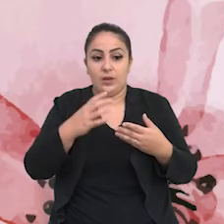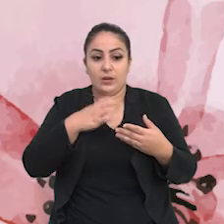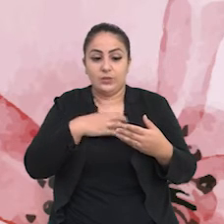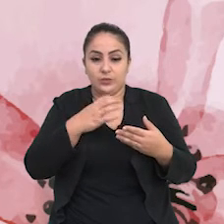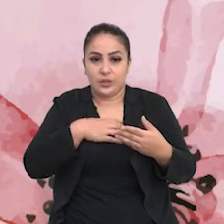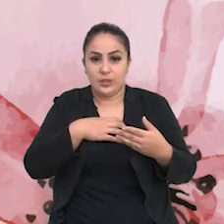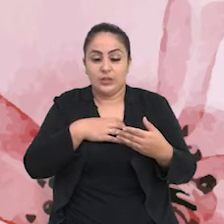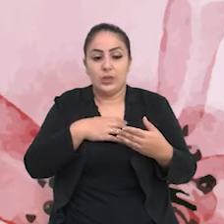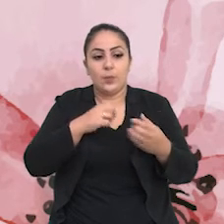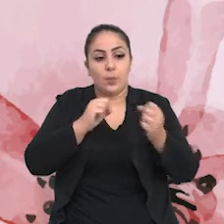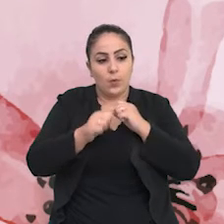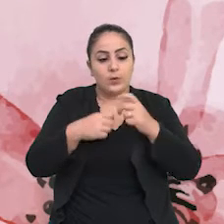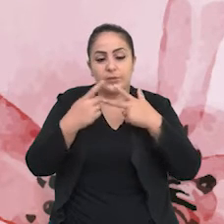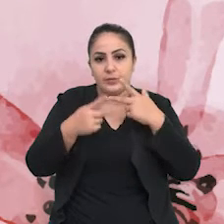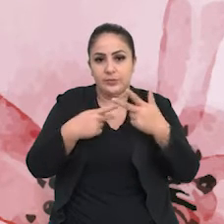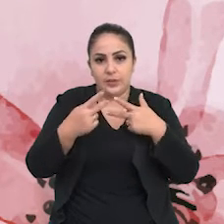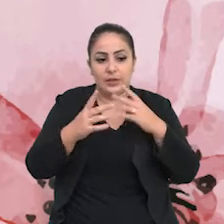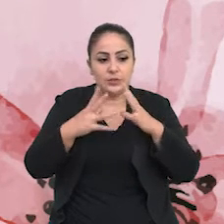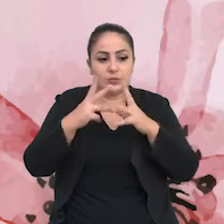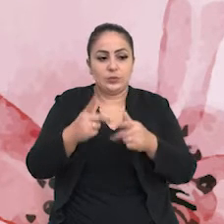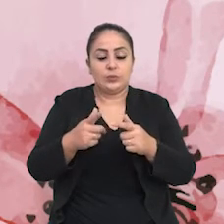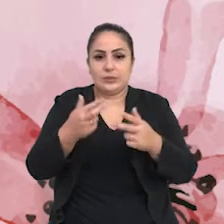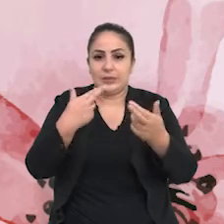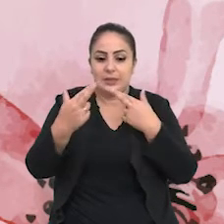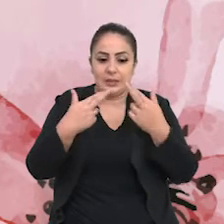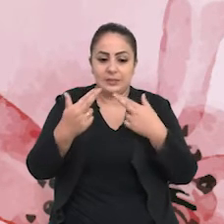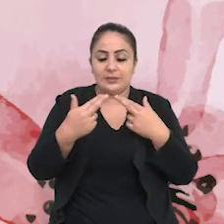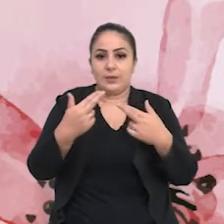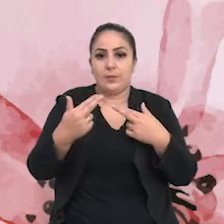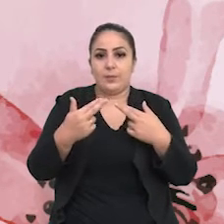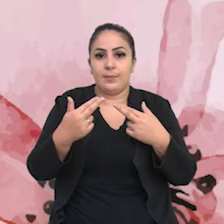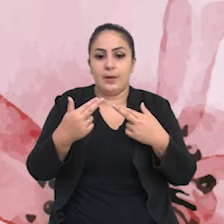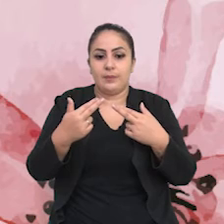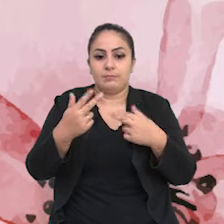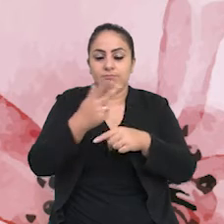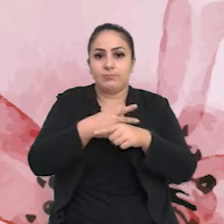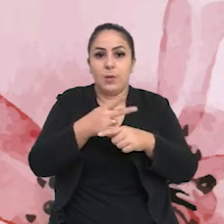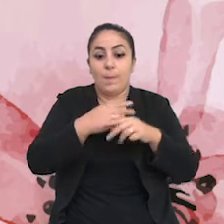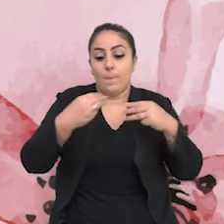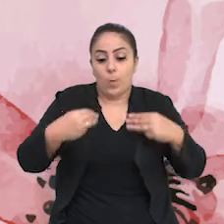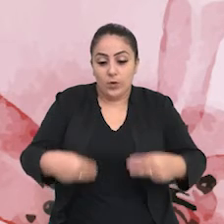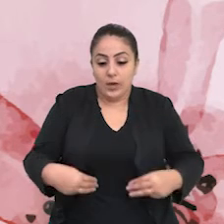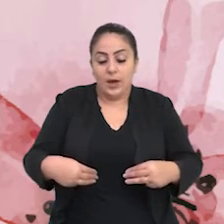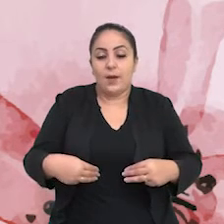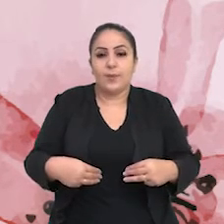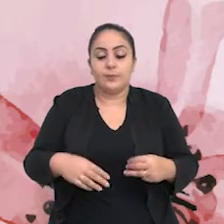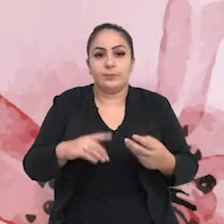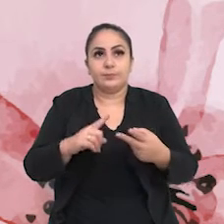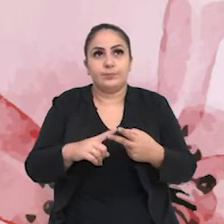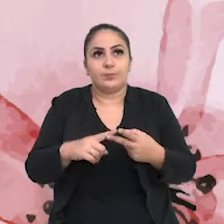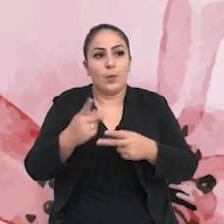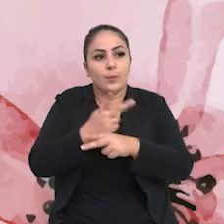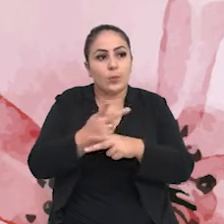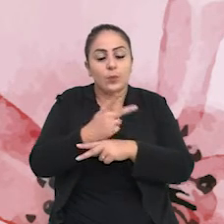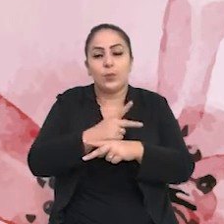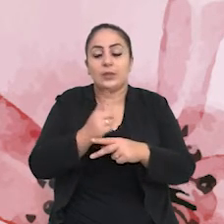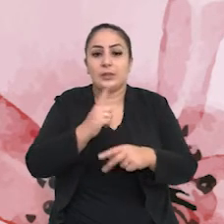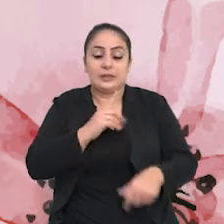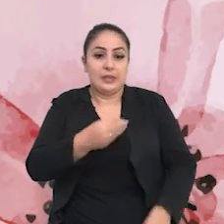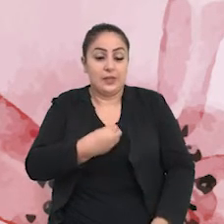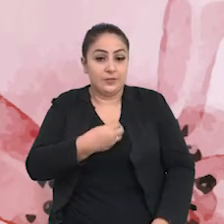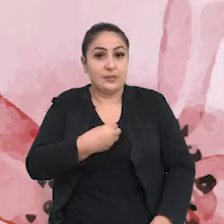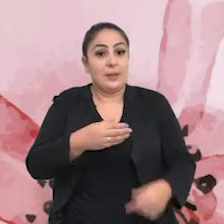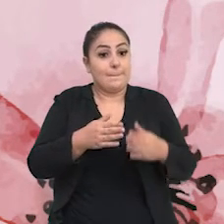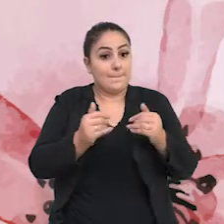né, onde pode-se falar a respeito de uma caça moral, de uma caça onde